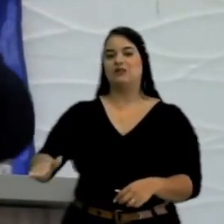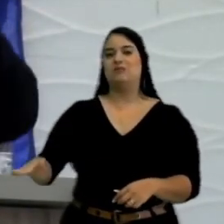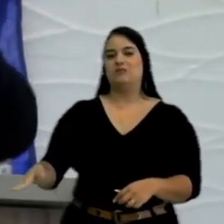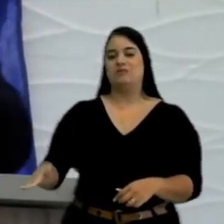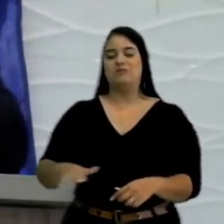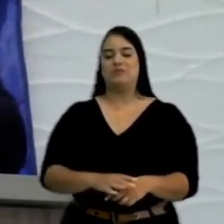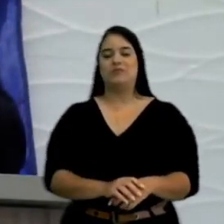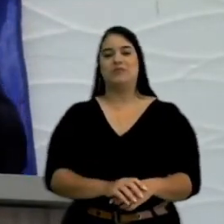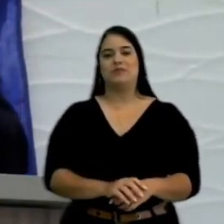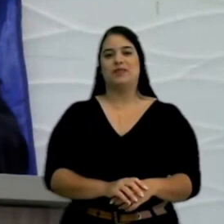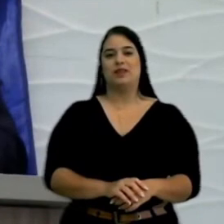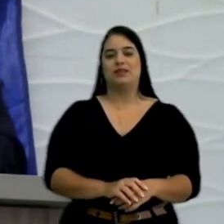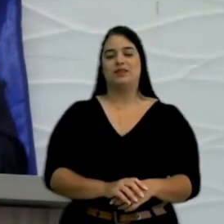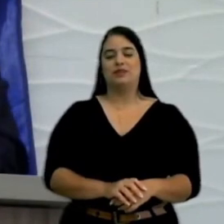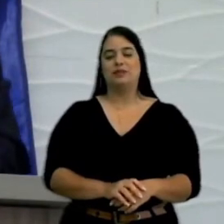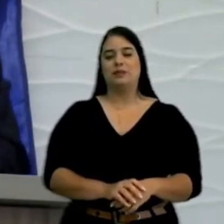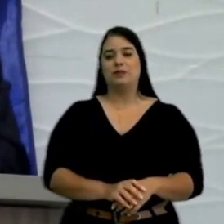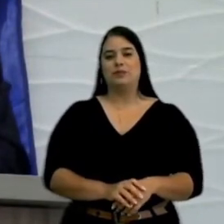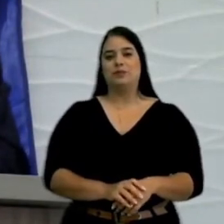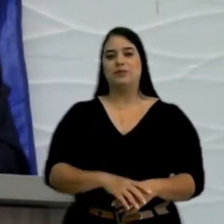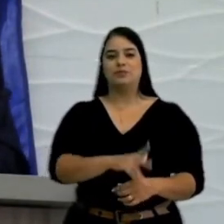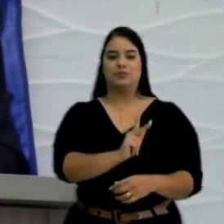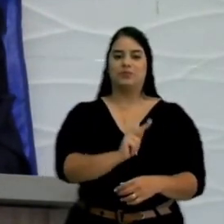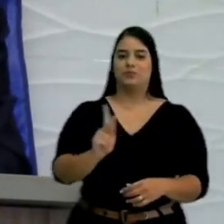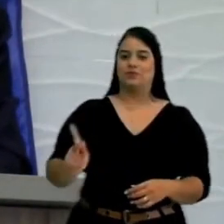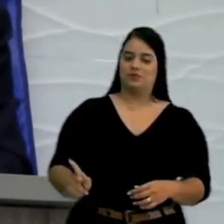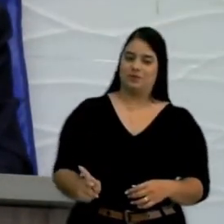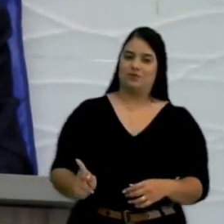dia de Nossa Senhora. Presidente,